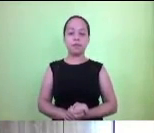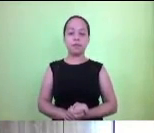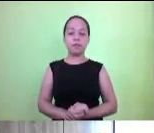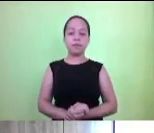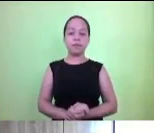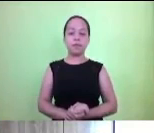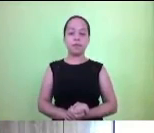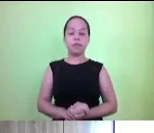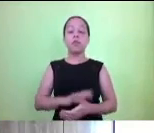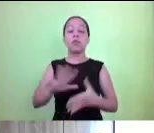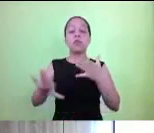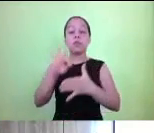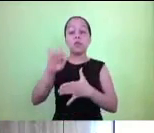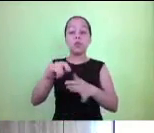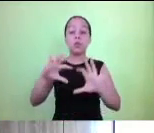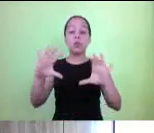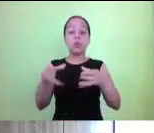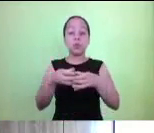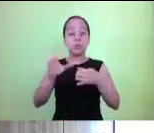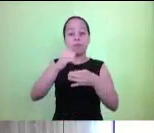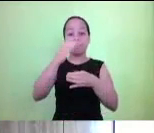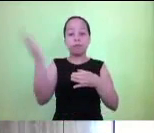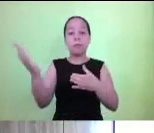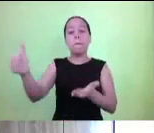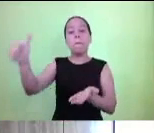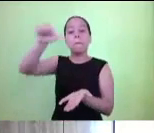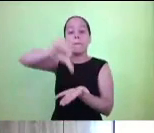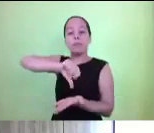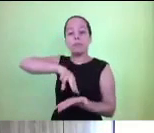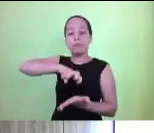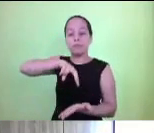Sorteio do público externo Polo Alegre.